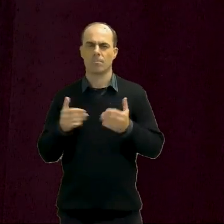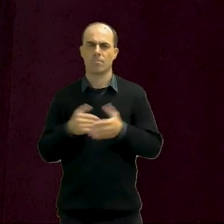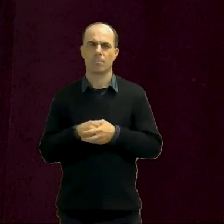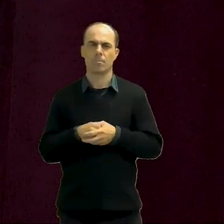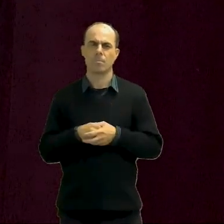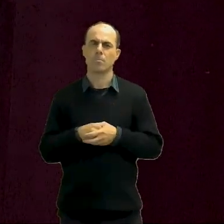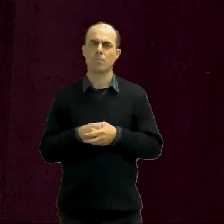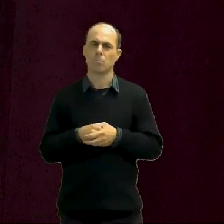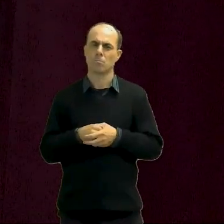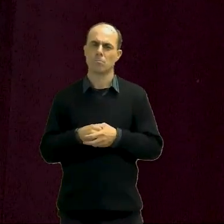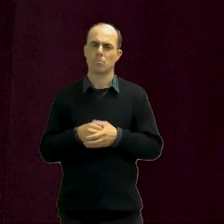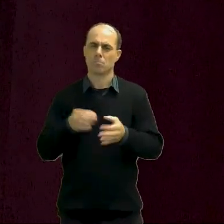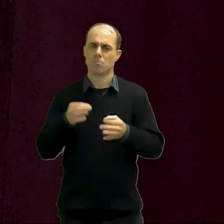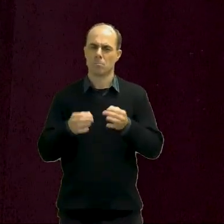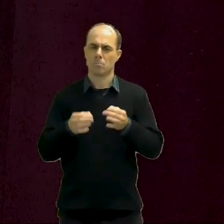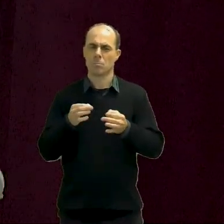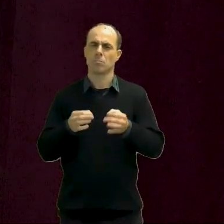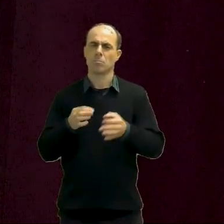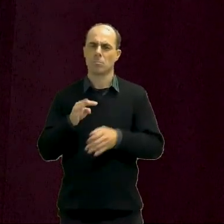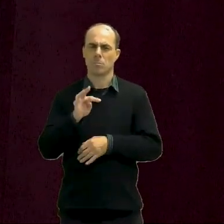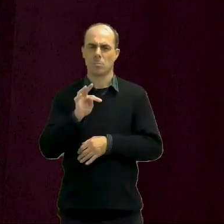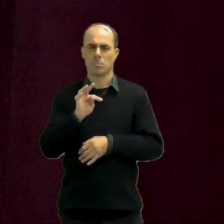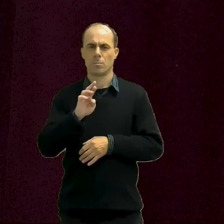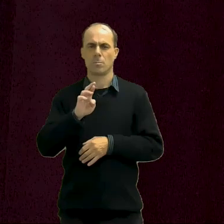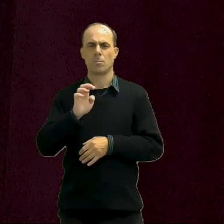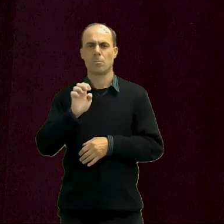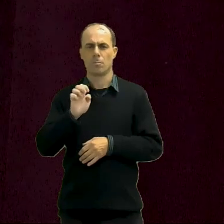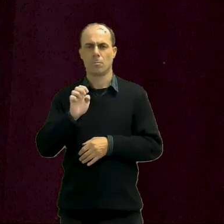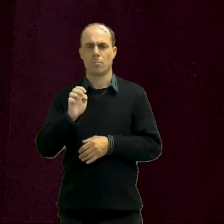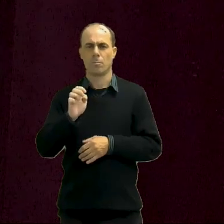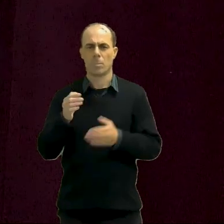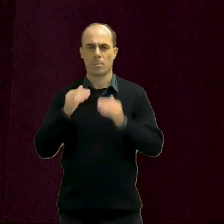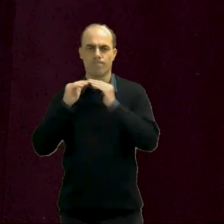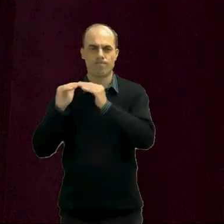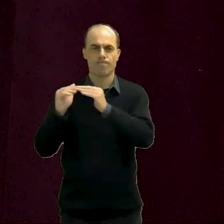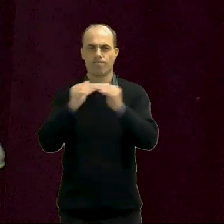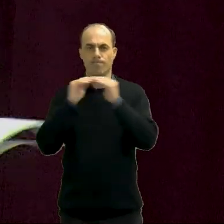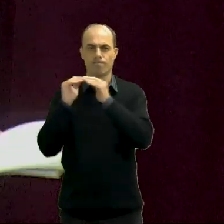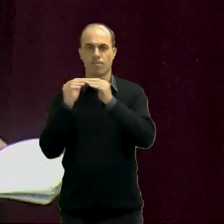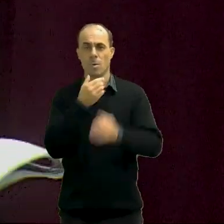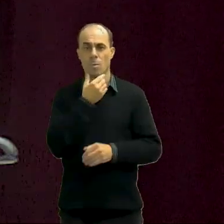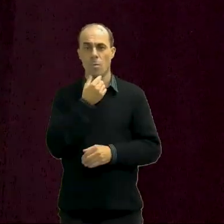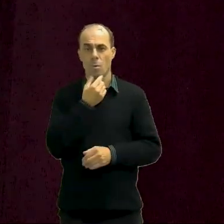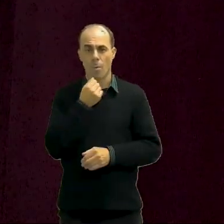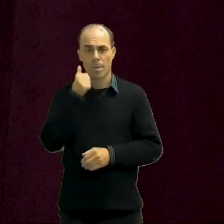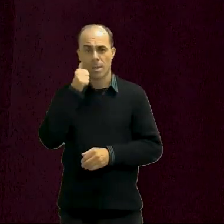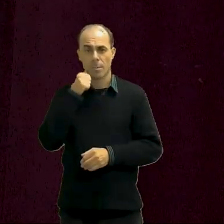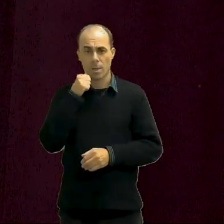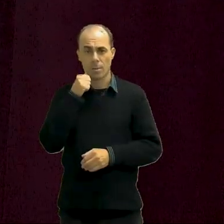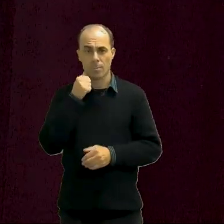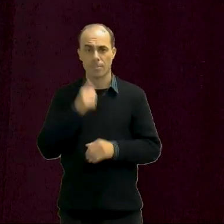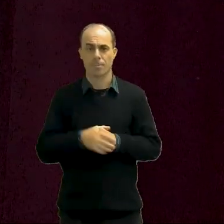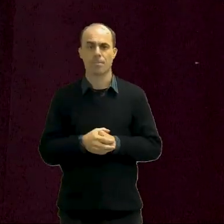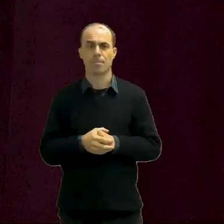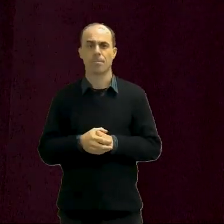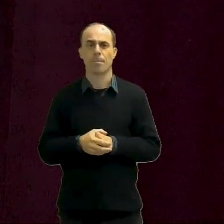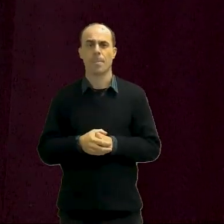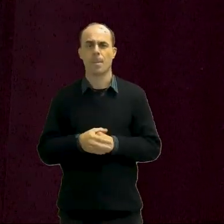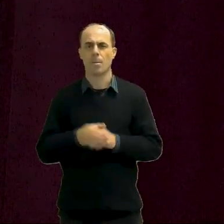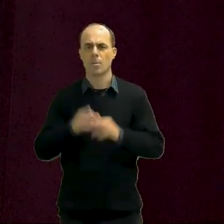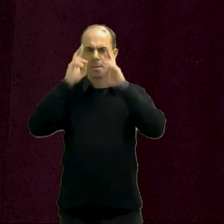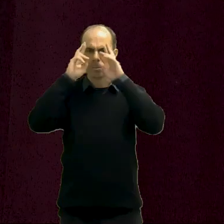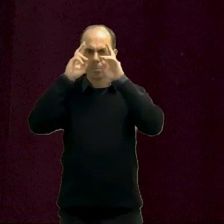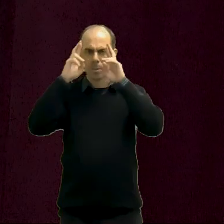tribunal pela igualdade entre o homem e a mulher né e também de de inclusão e de respeito